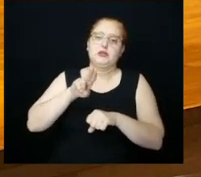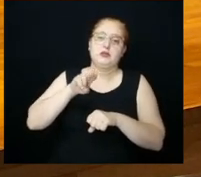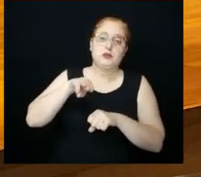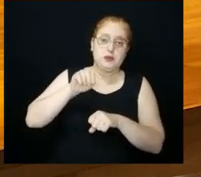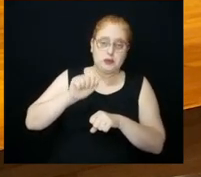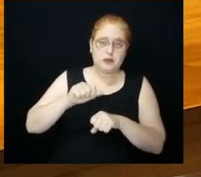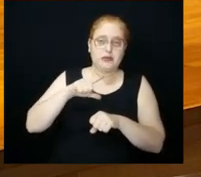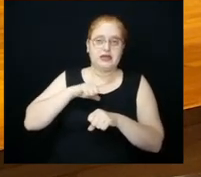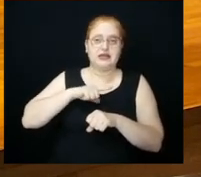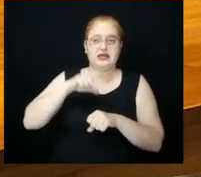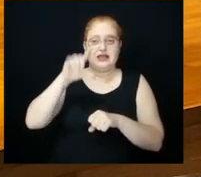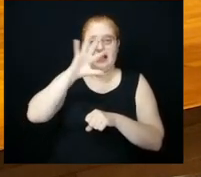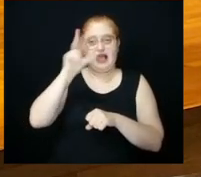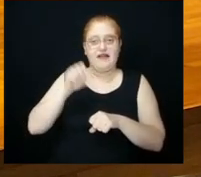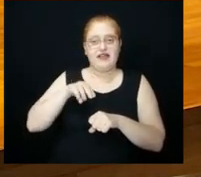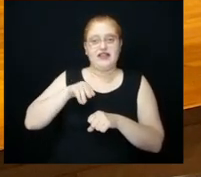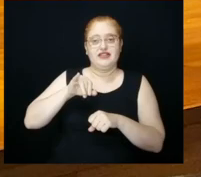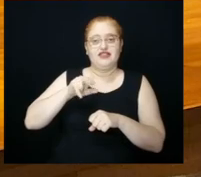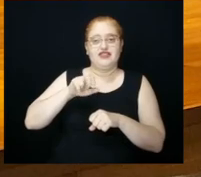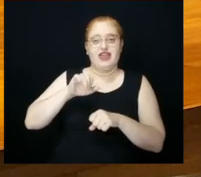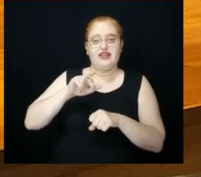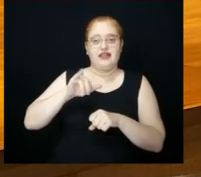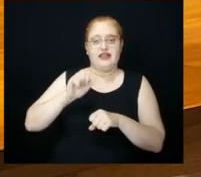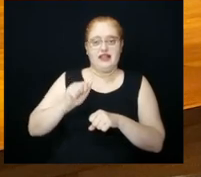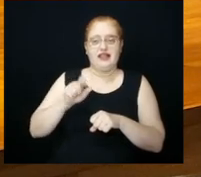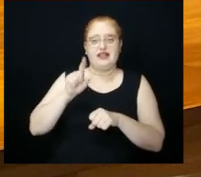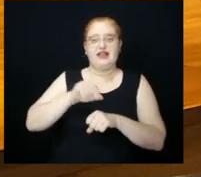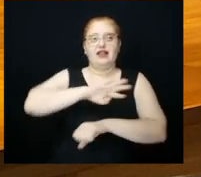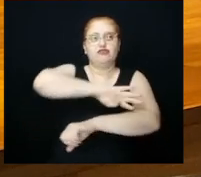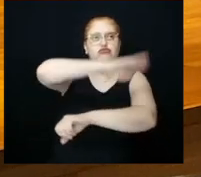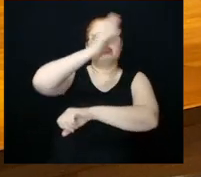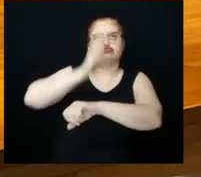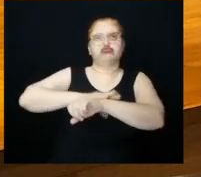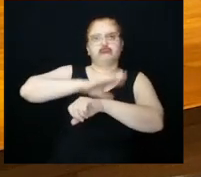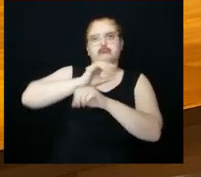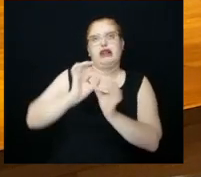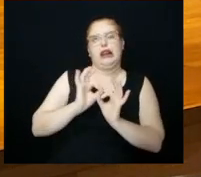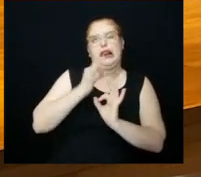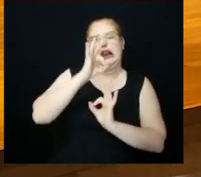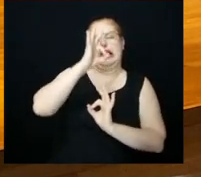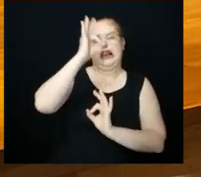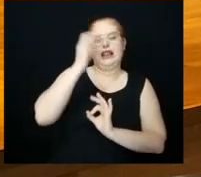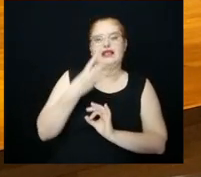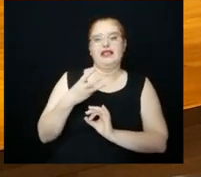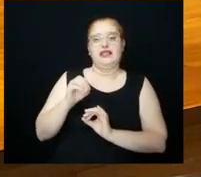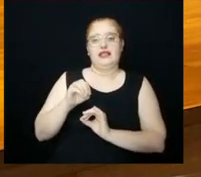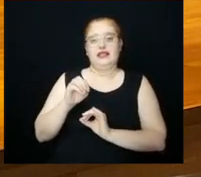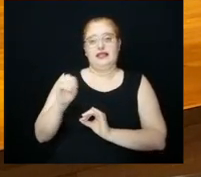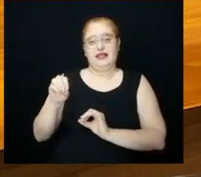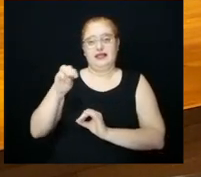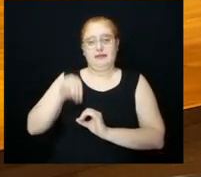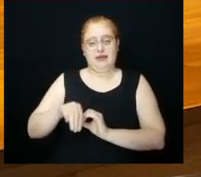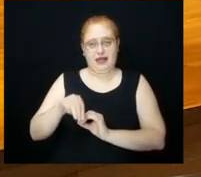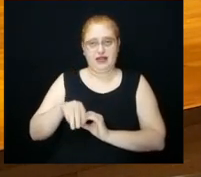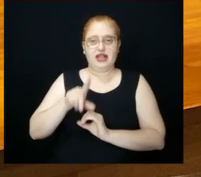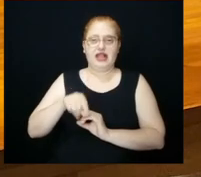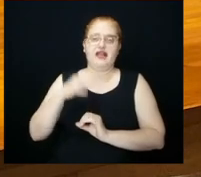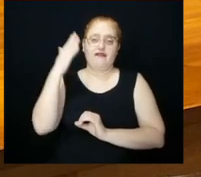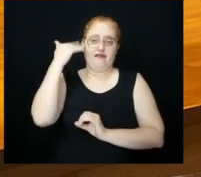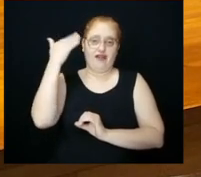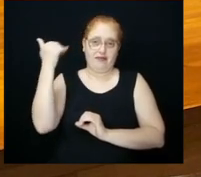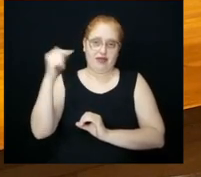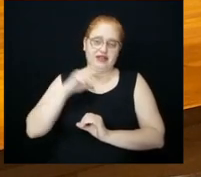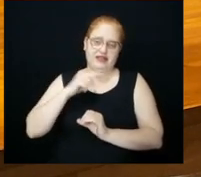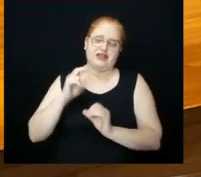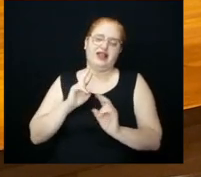na Nigéria, e é uma grande montanha de 300 metros de altura, né? Então, que é muito conhecida. Então, essas referências que ela